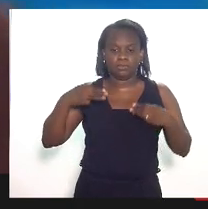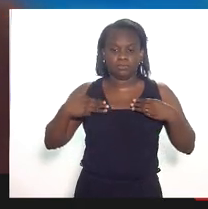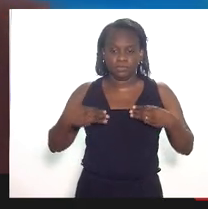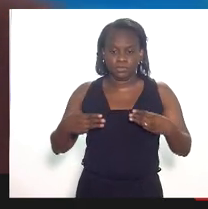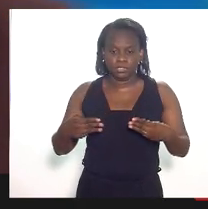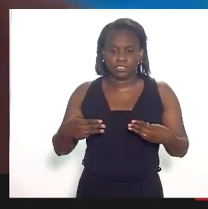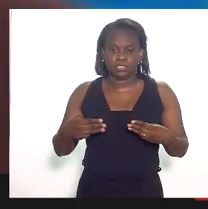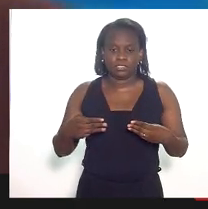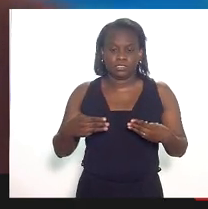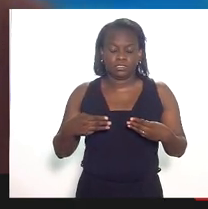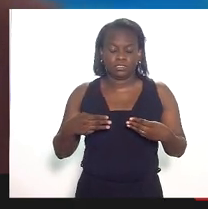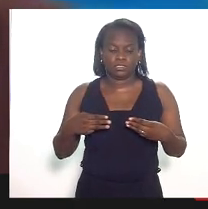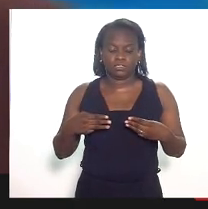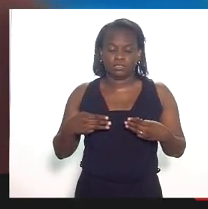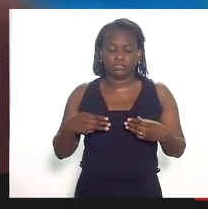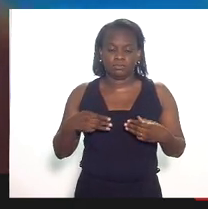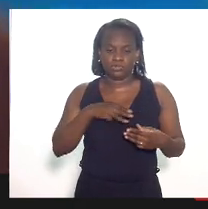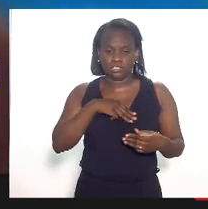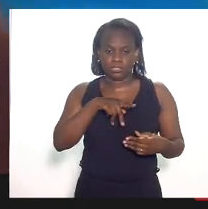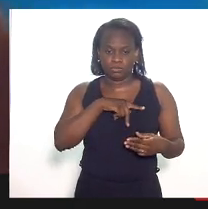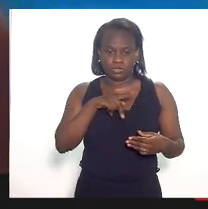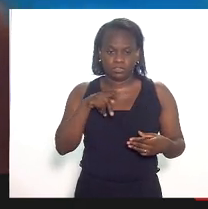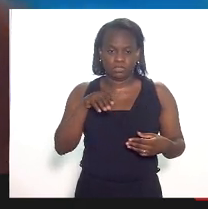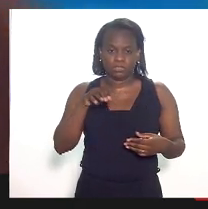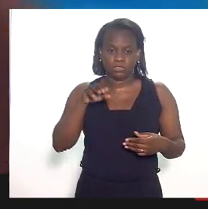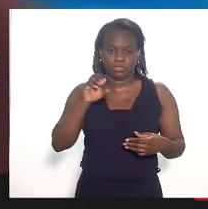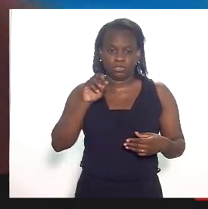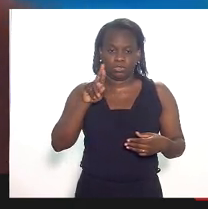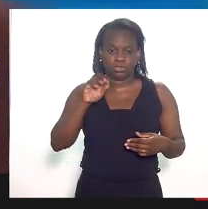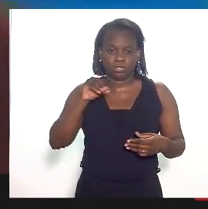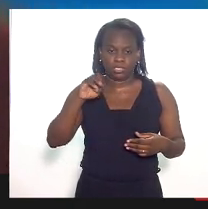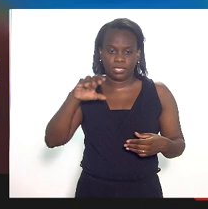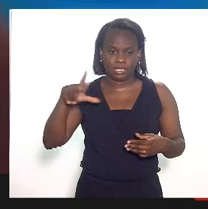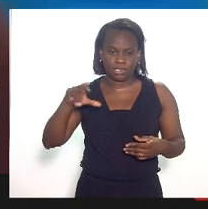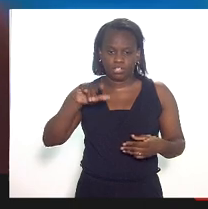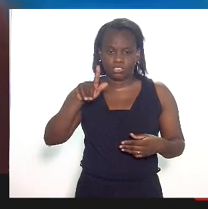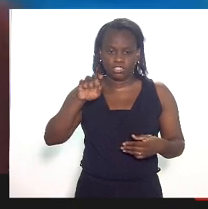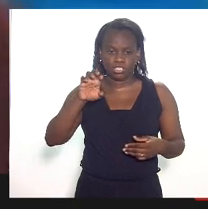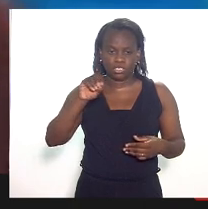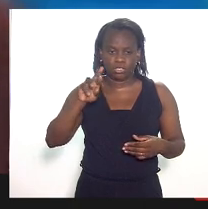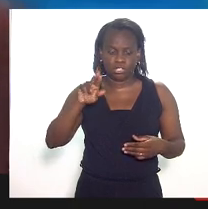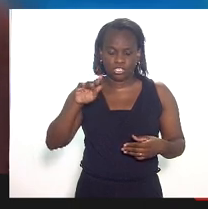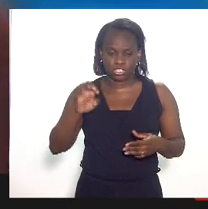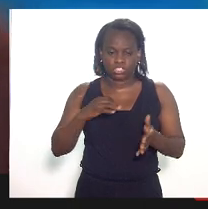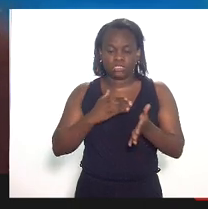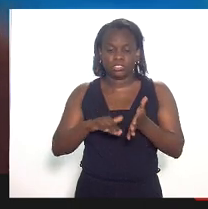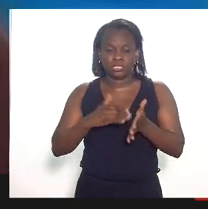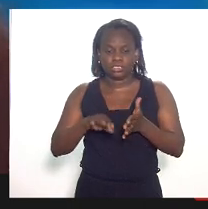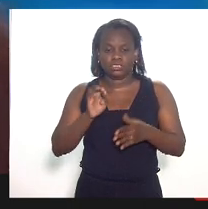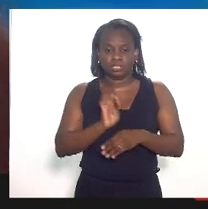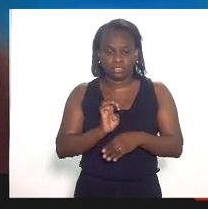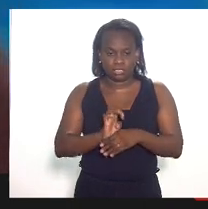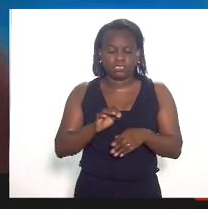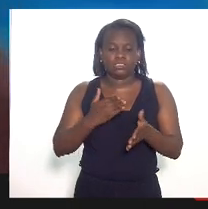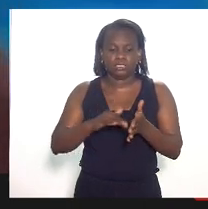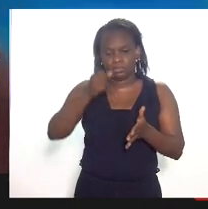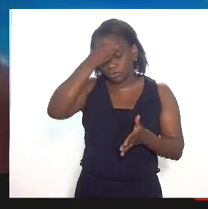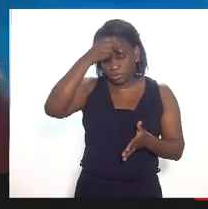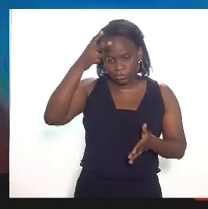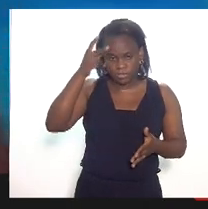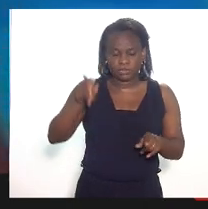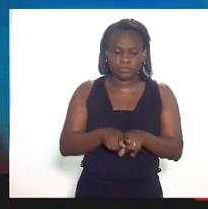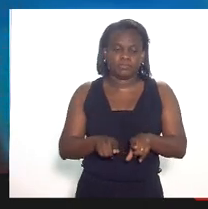para o coronel Jorge de Vério, para o secretário estadual Chaves e para o secretário municipal Daniel.